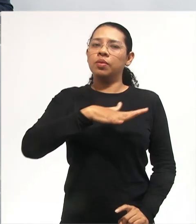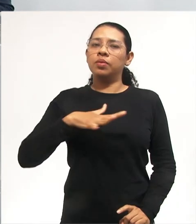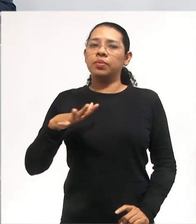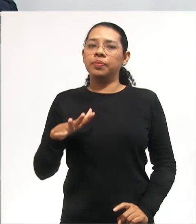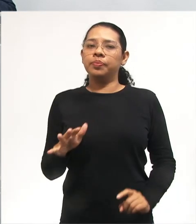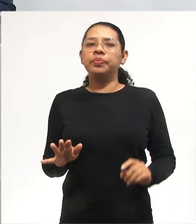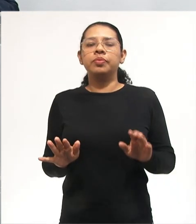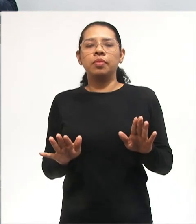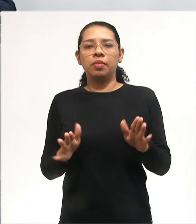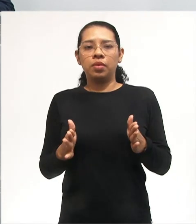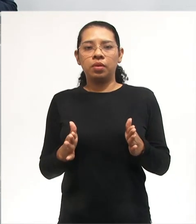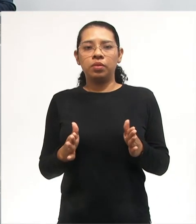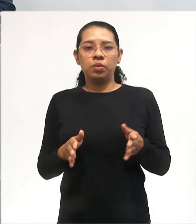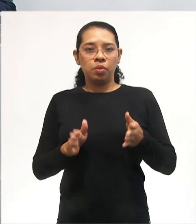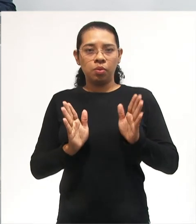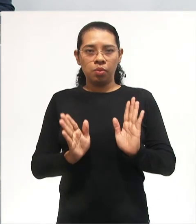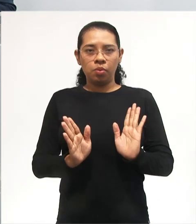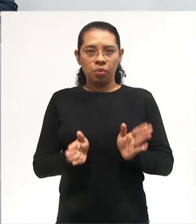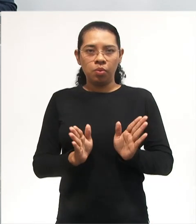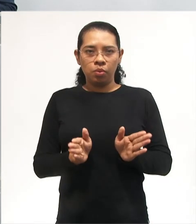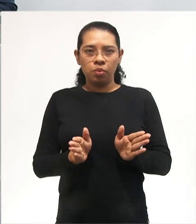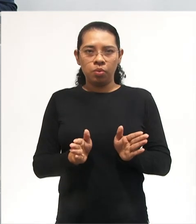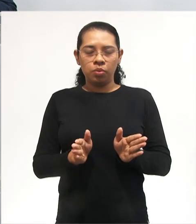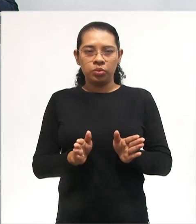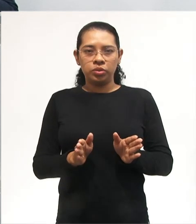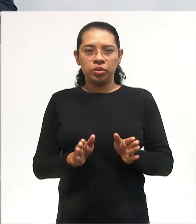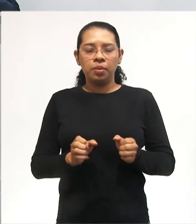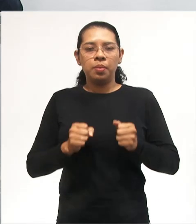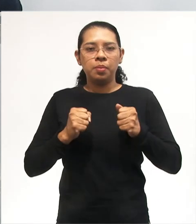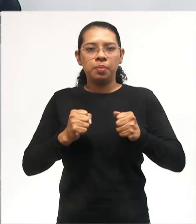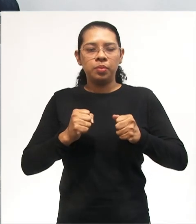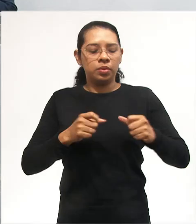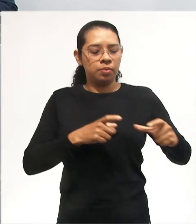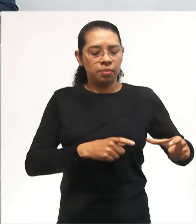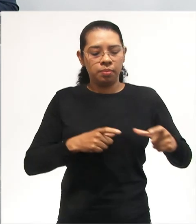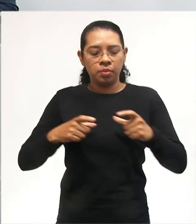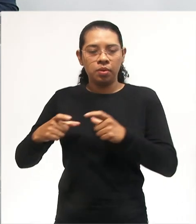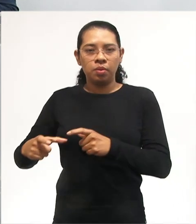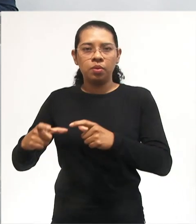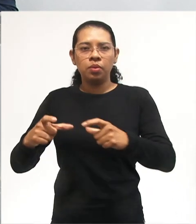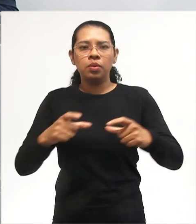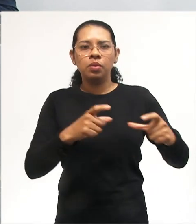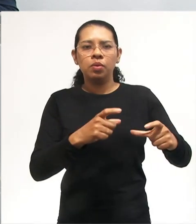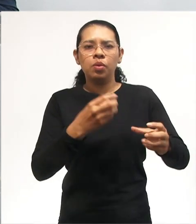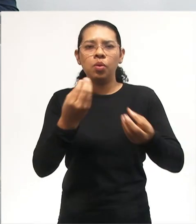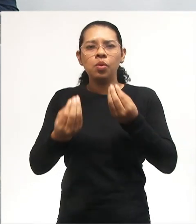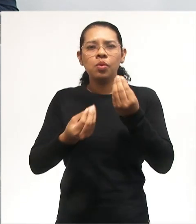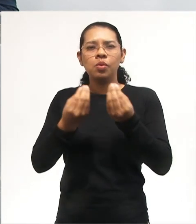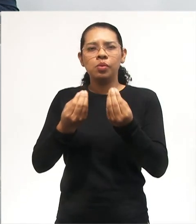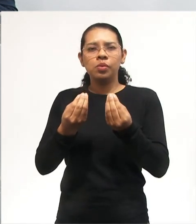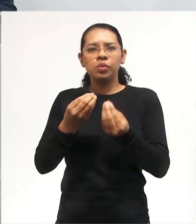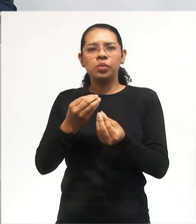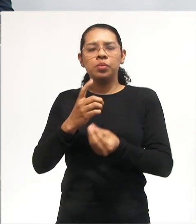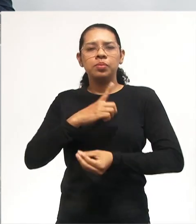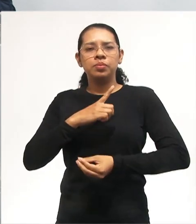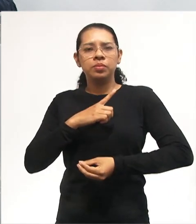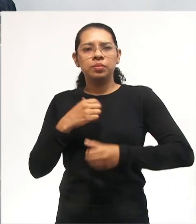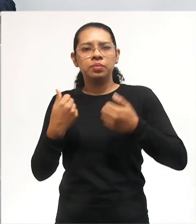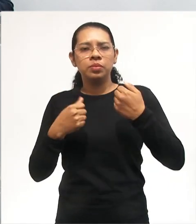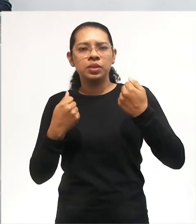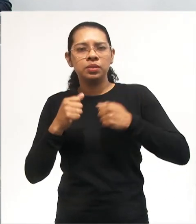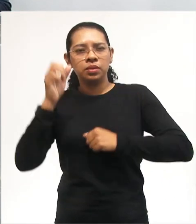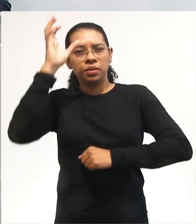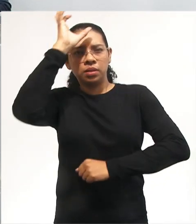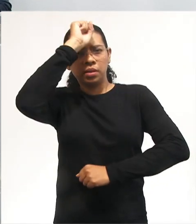né, a posição que a gente ocupa está muito relacionada com como nós temos absorvido isso no nosso dia a dia. E aí,